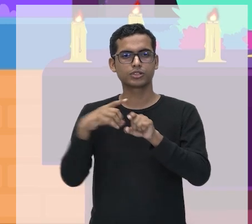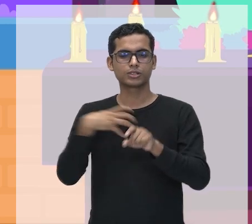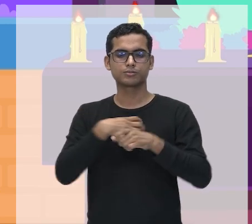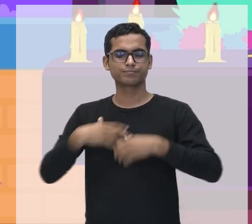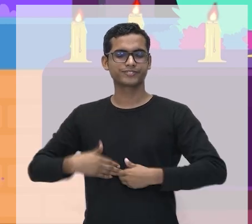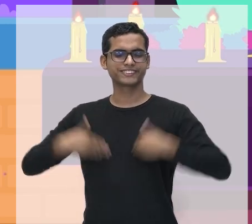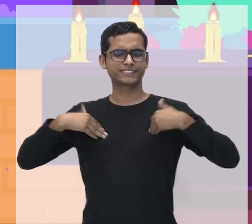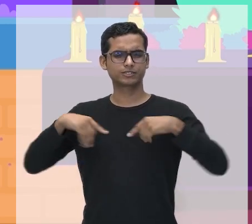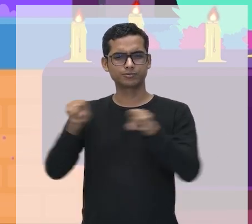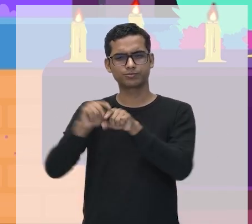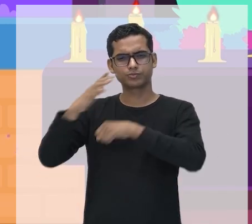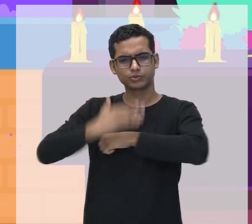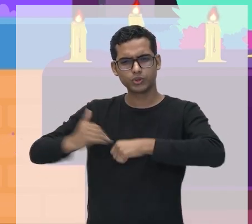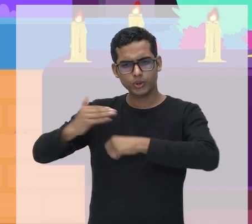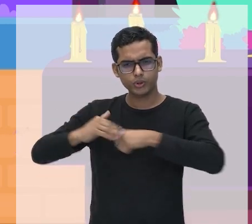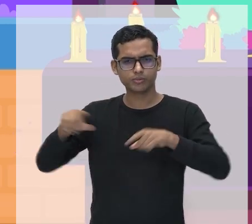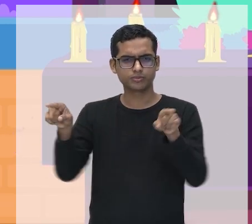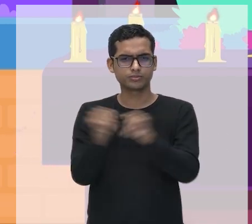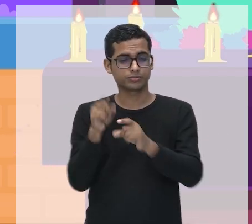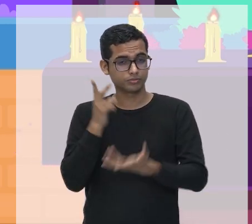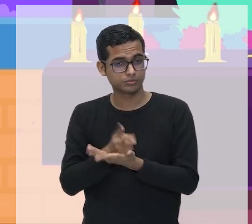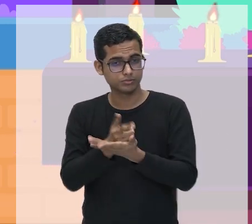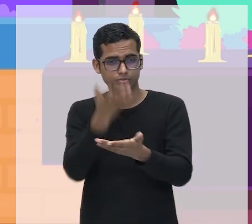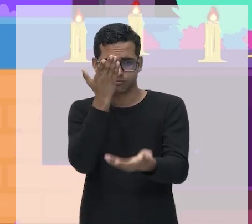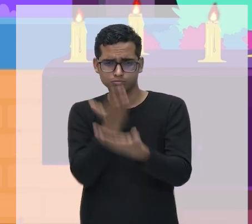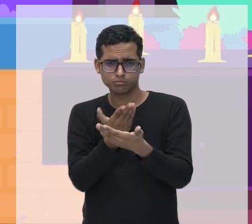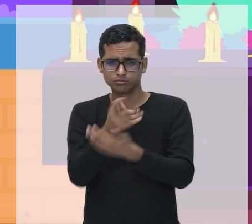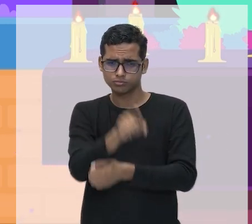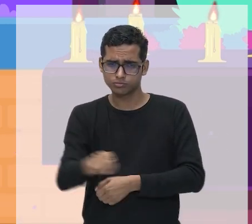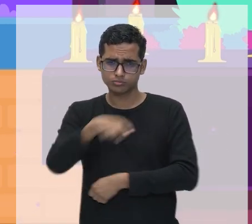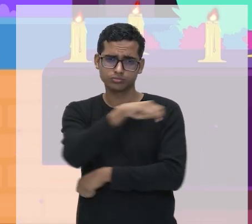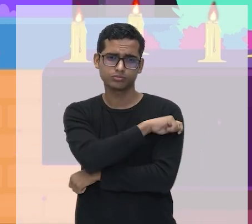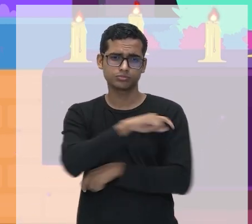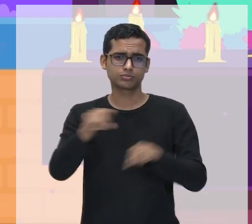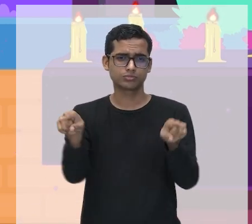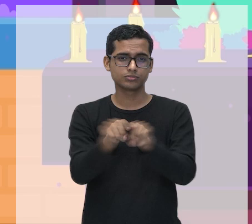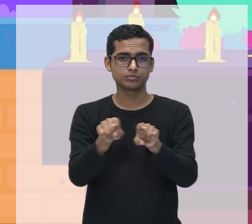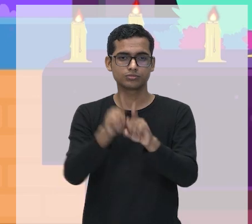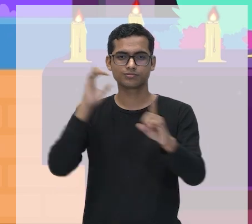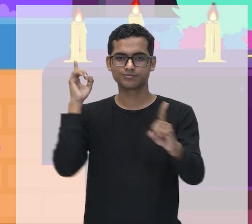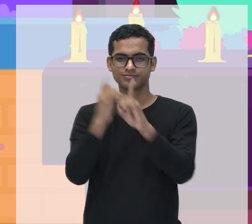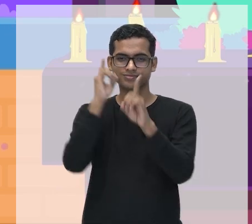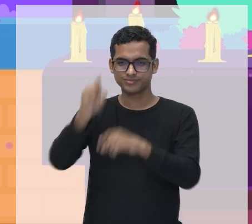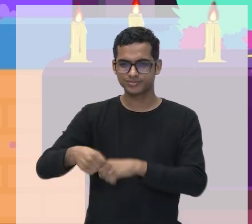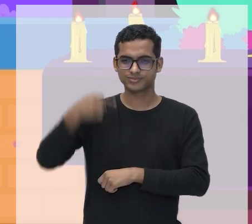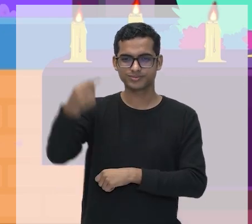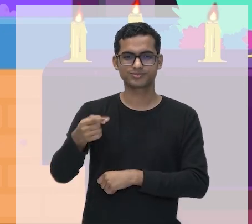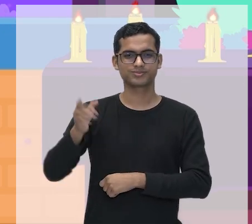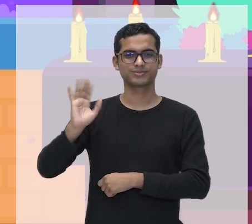alegre e carinhosa. Continue estudando bastante, alunos, e até a próxima!